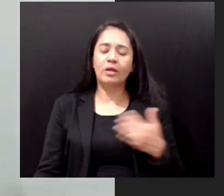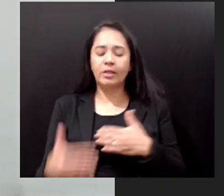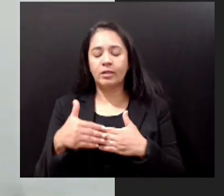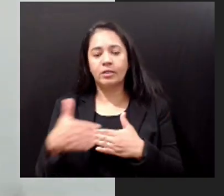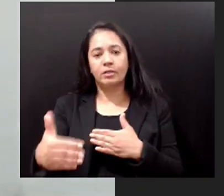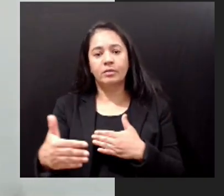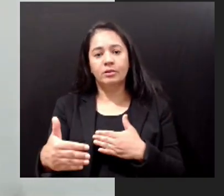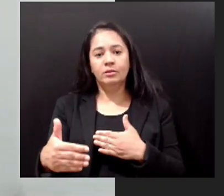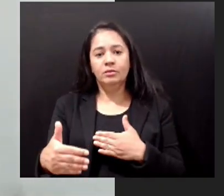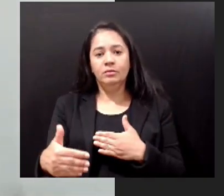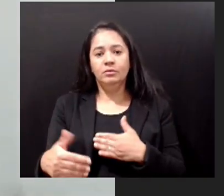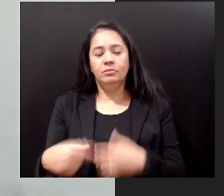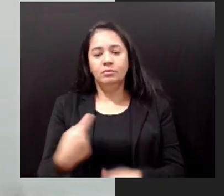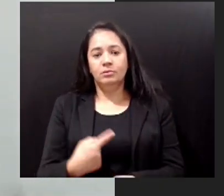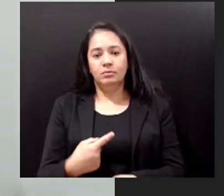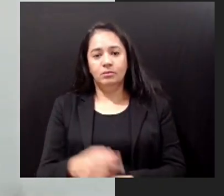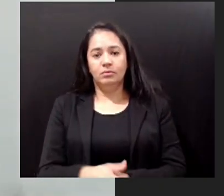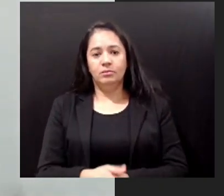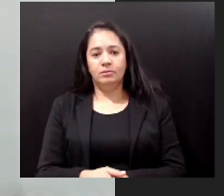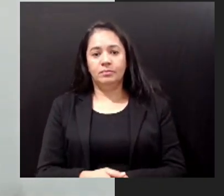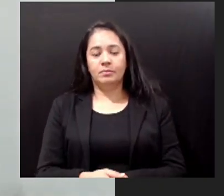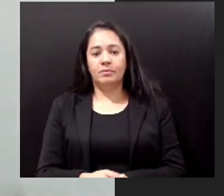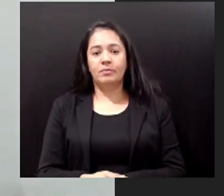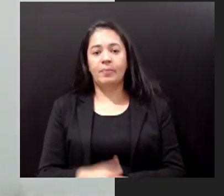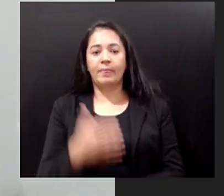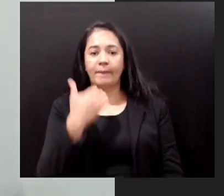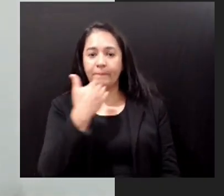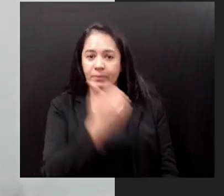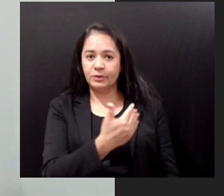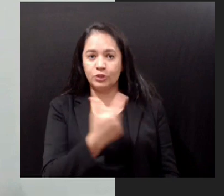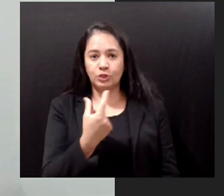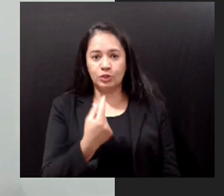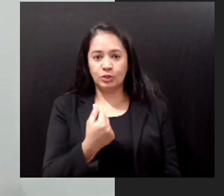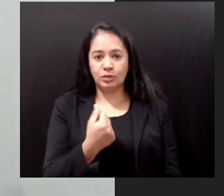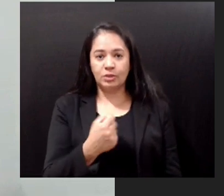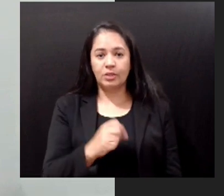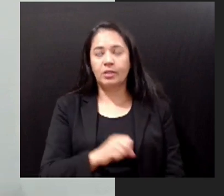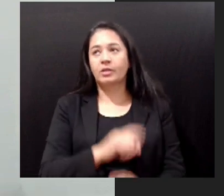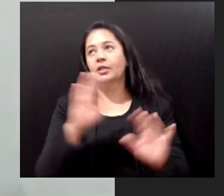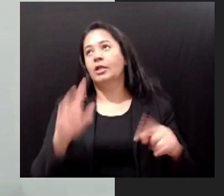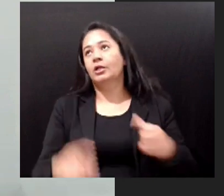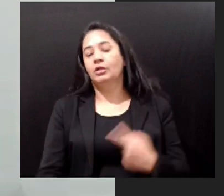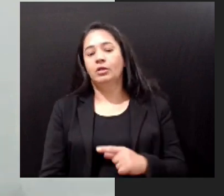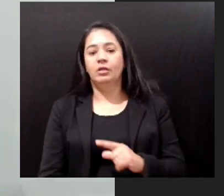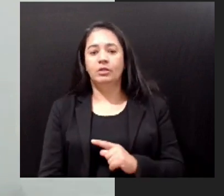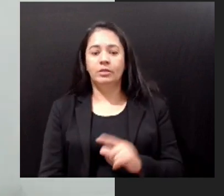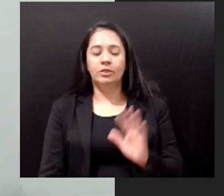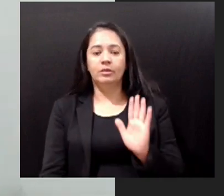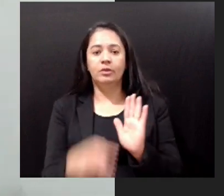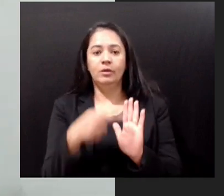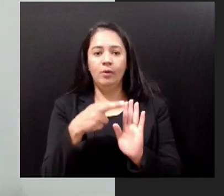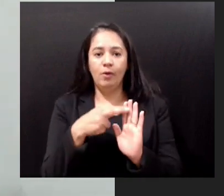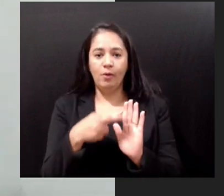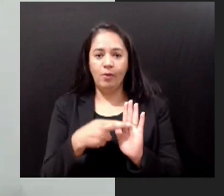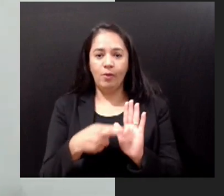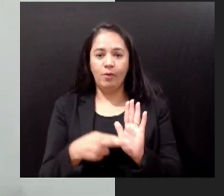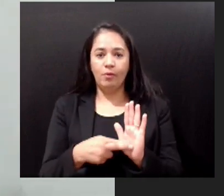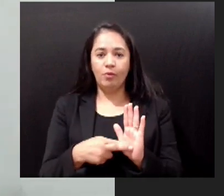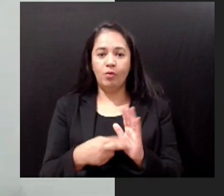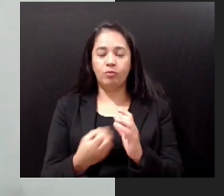que nós vamos pleitear os alimentos. É claro que nós temos como regra uma construção